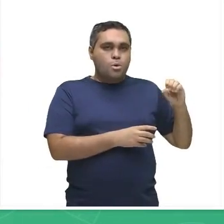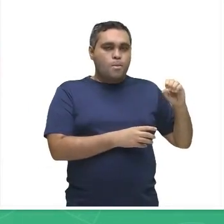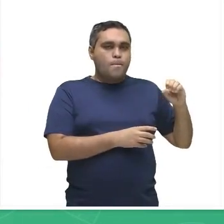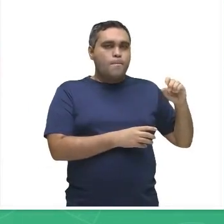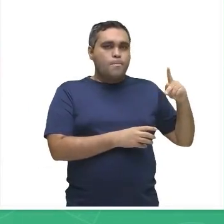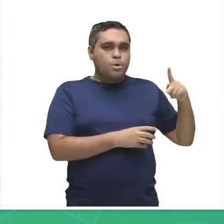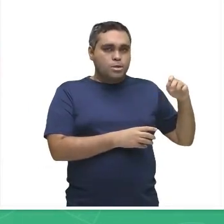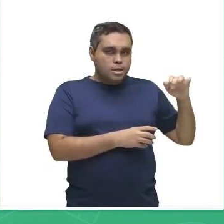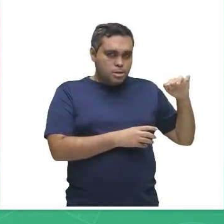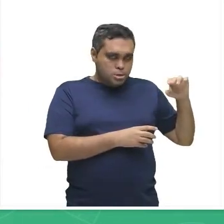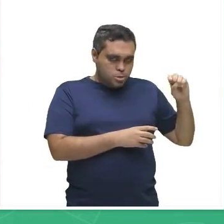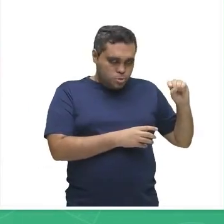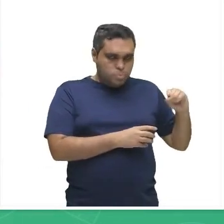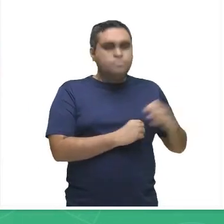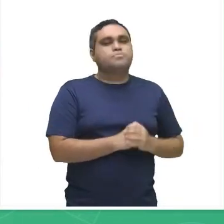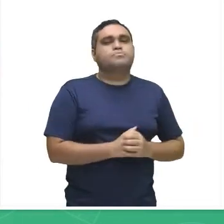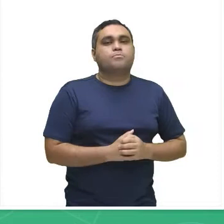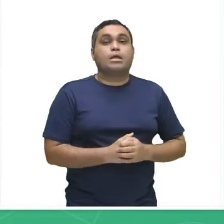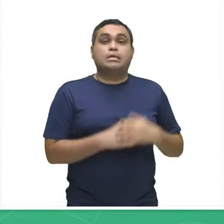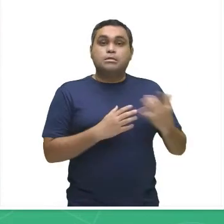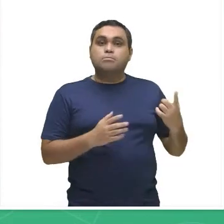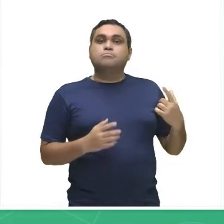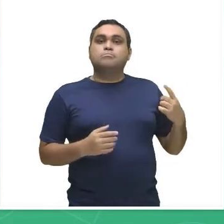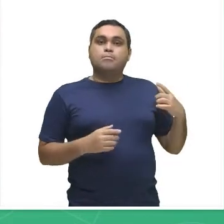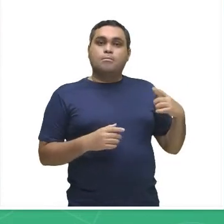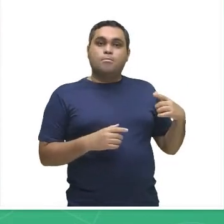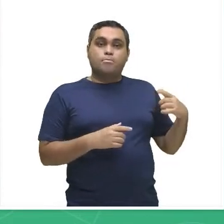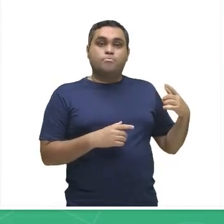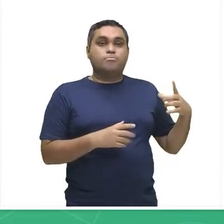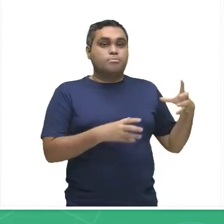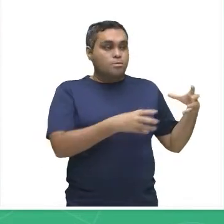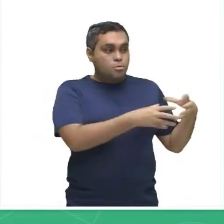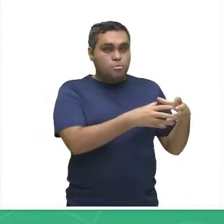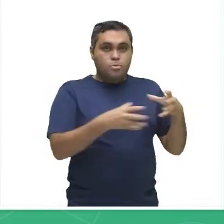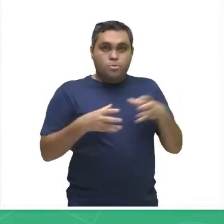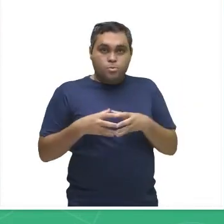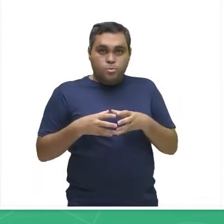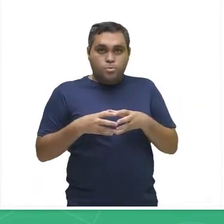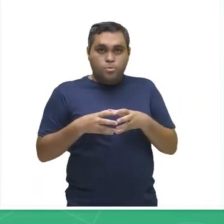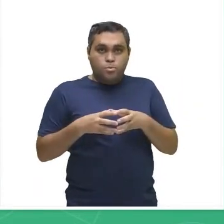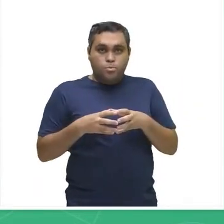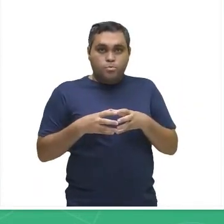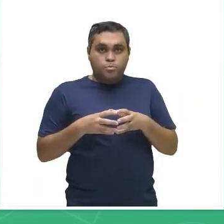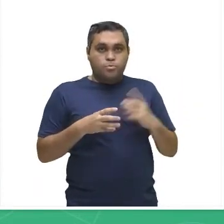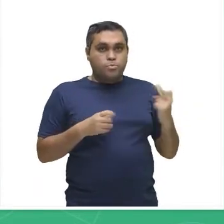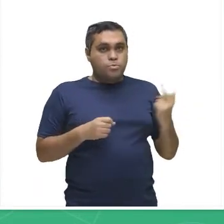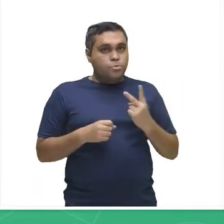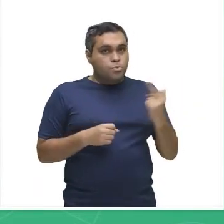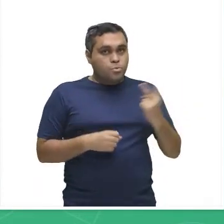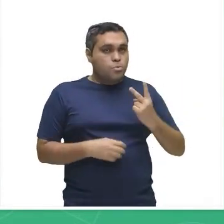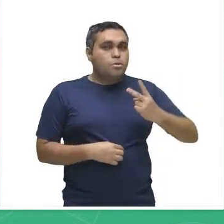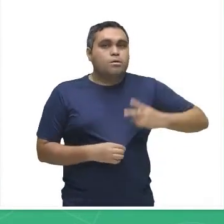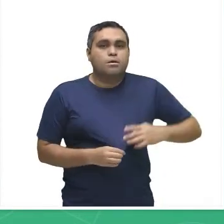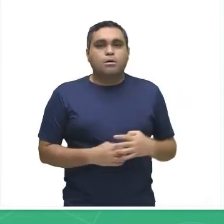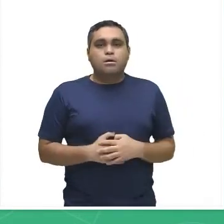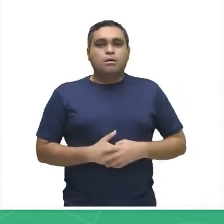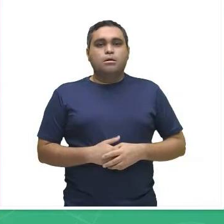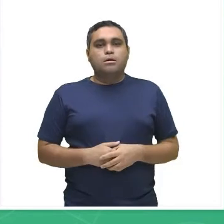Peloponeso. E aí, a partir do momento em que a gente tem aí a formação dessas ligas, a gente